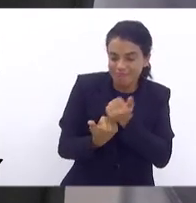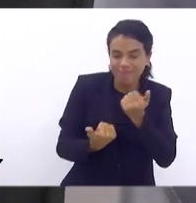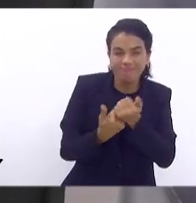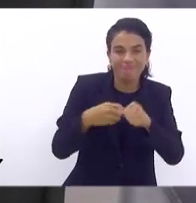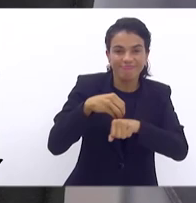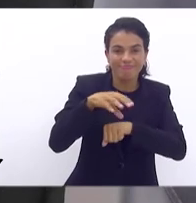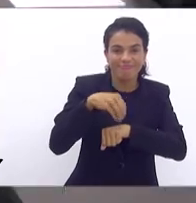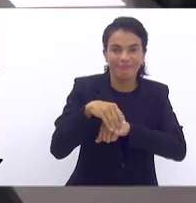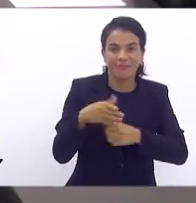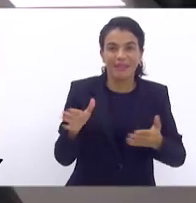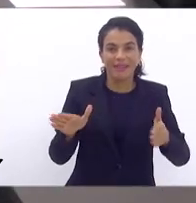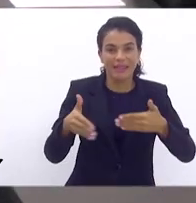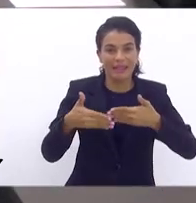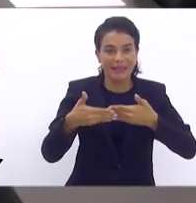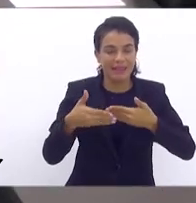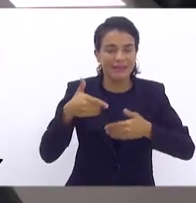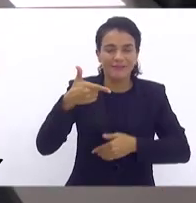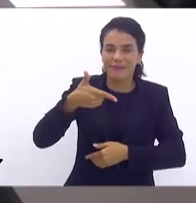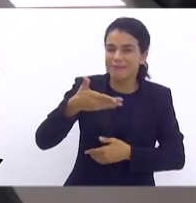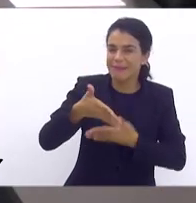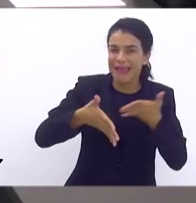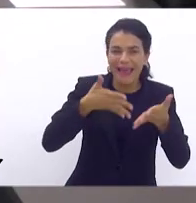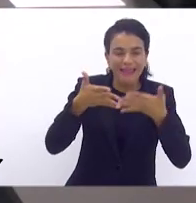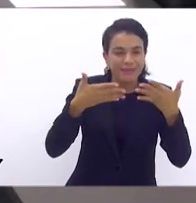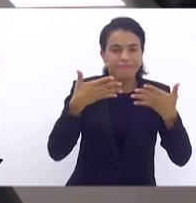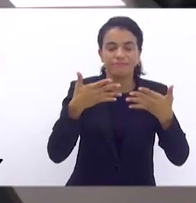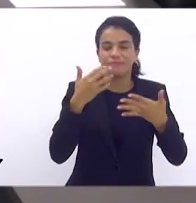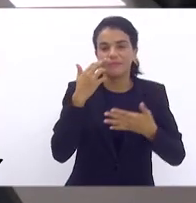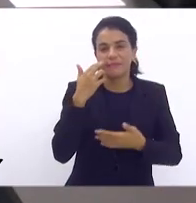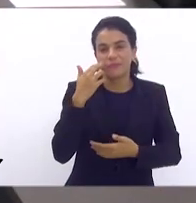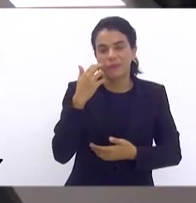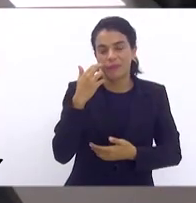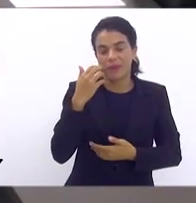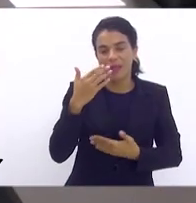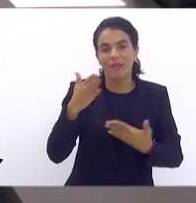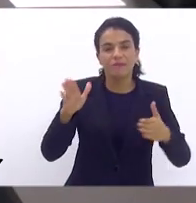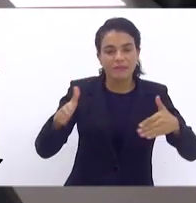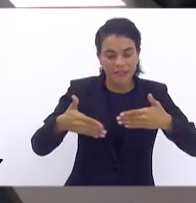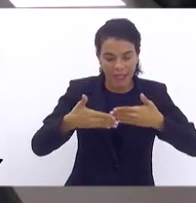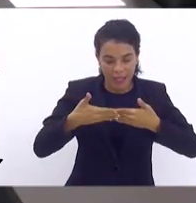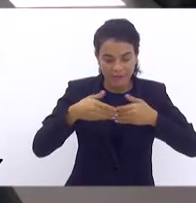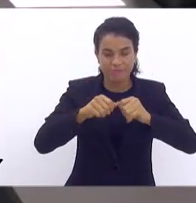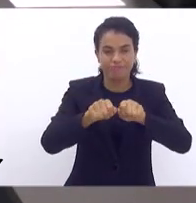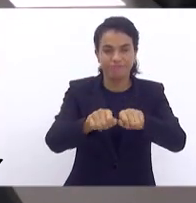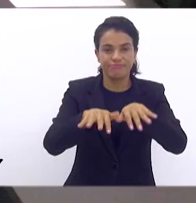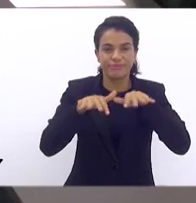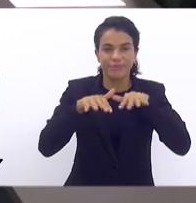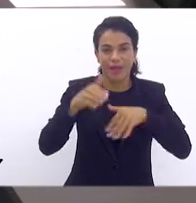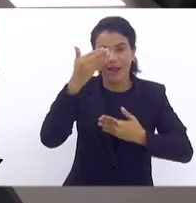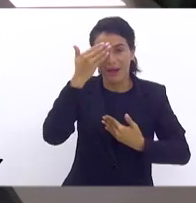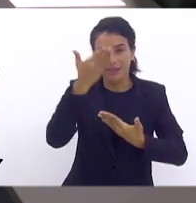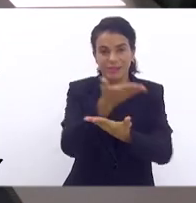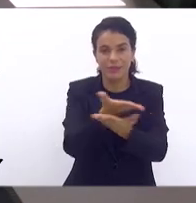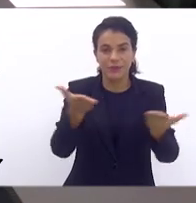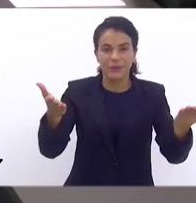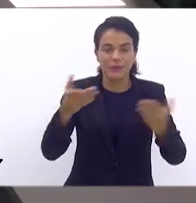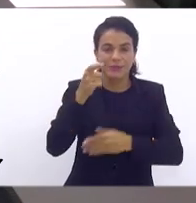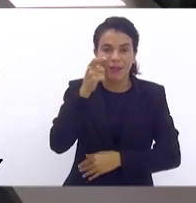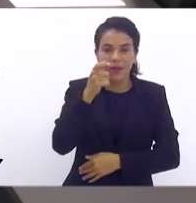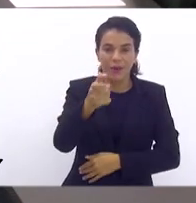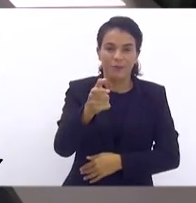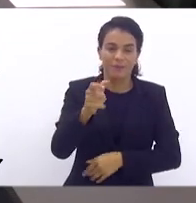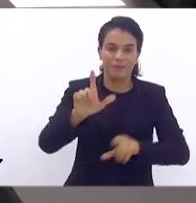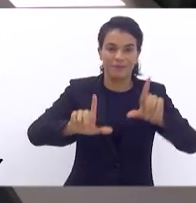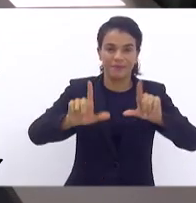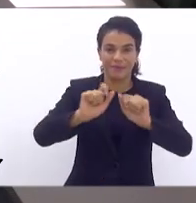nada mais a vida tratada Nossa presente audiência agradece ndo a todas e todos que nos acompanham